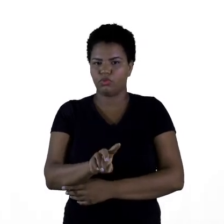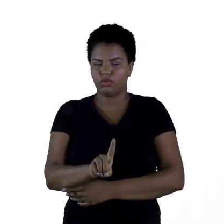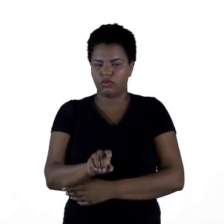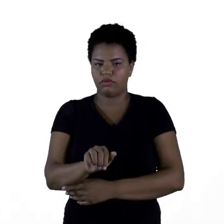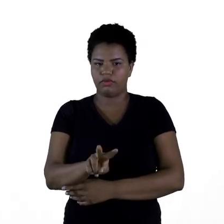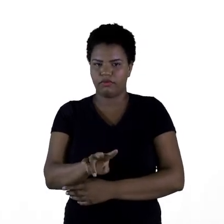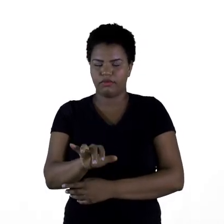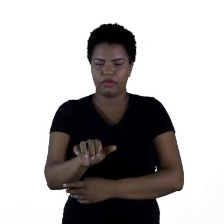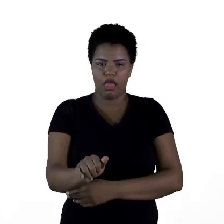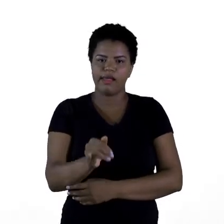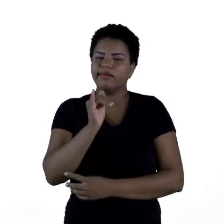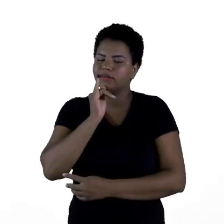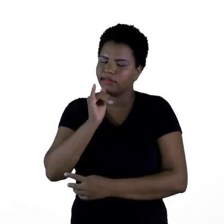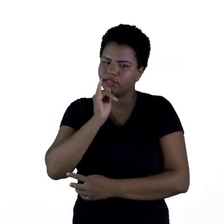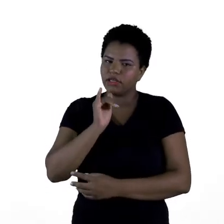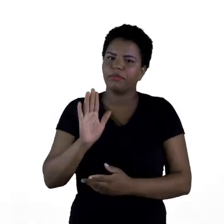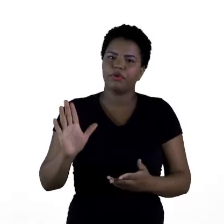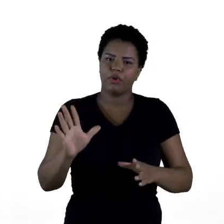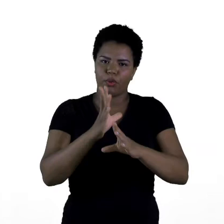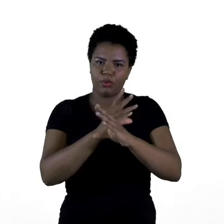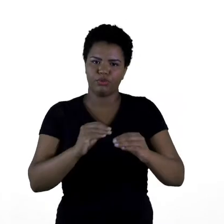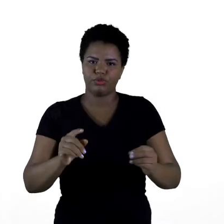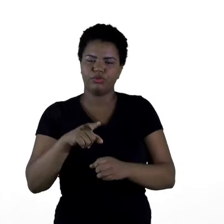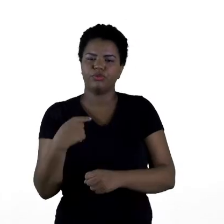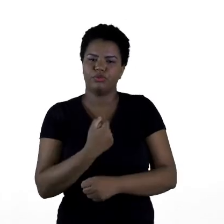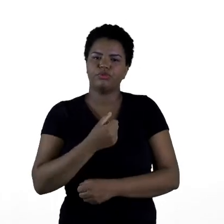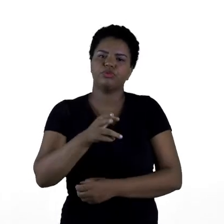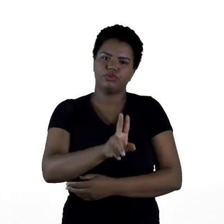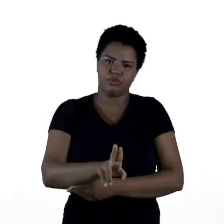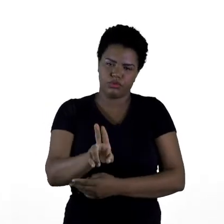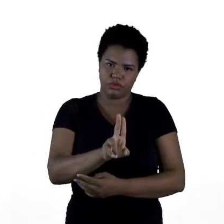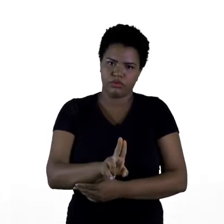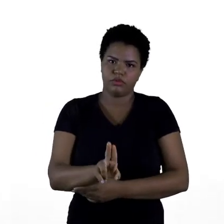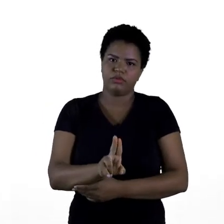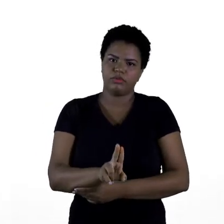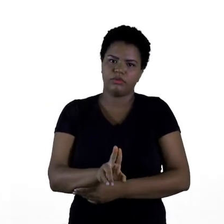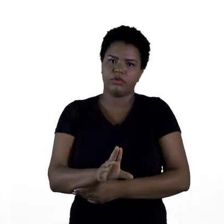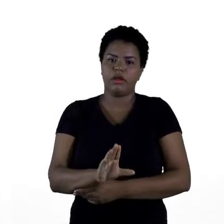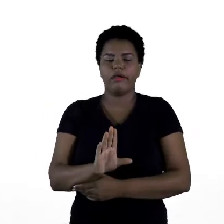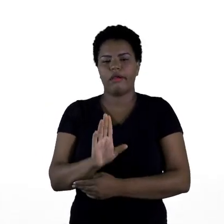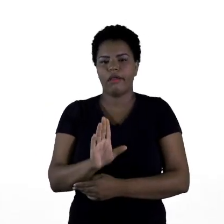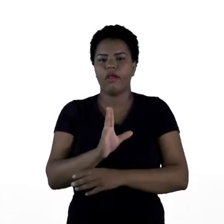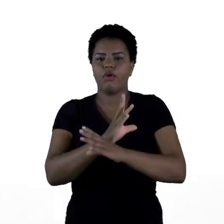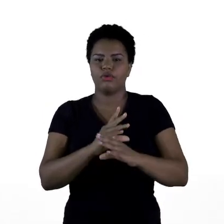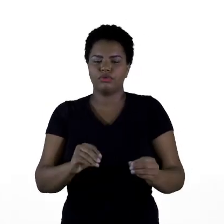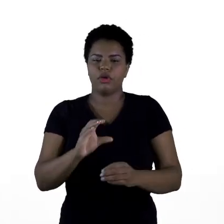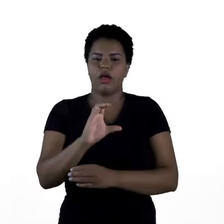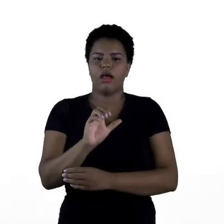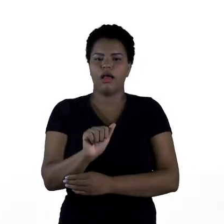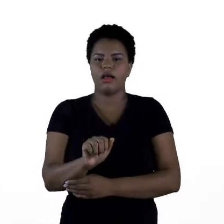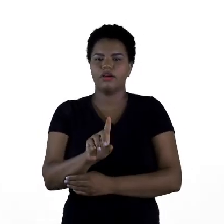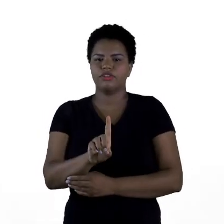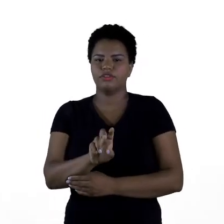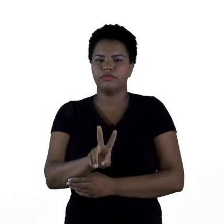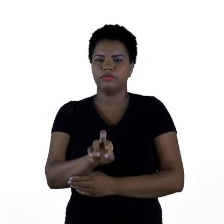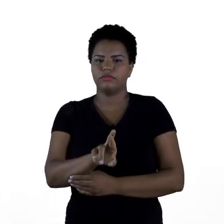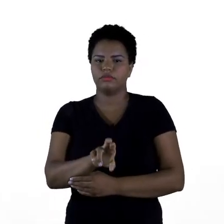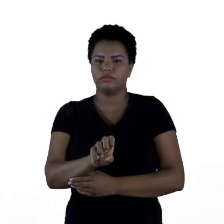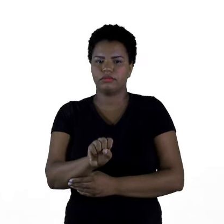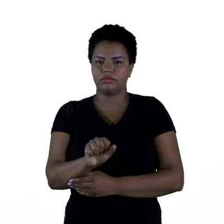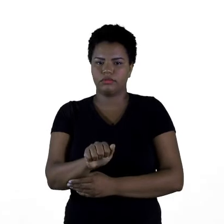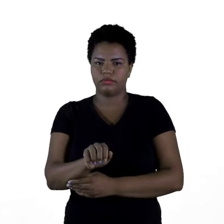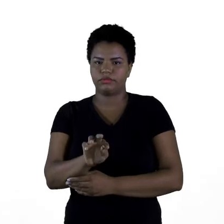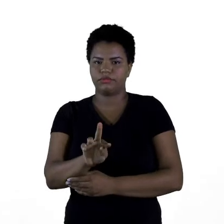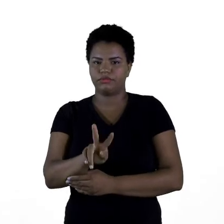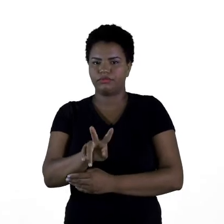dessas conjunções, são essas palavrinhas que nós usamos, conjunções adversativas. Olha só o